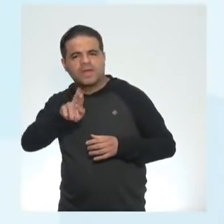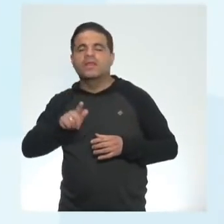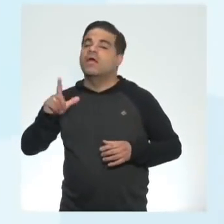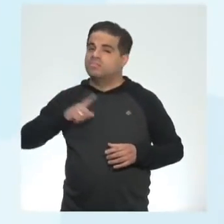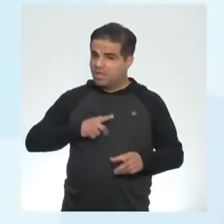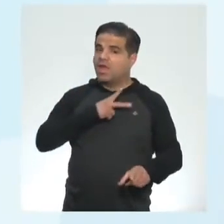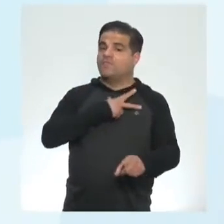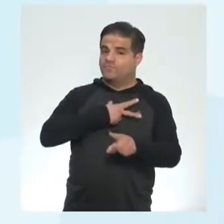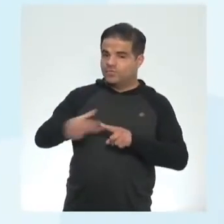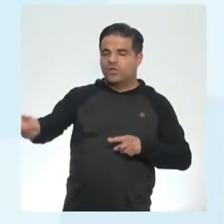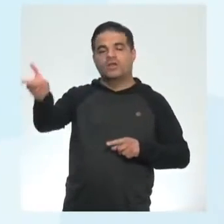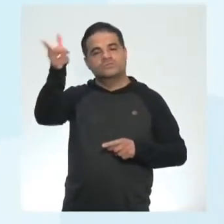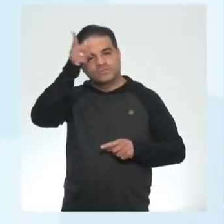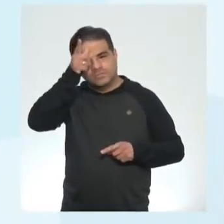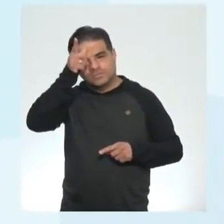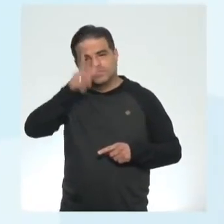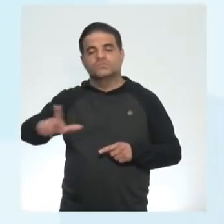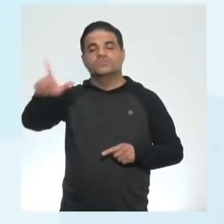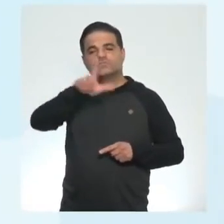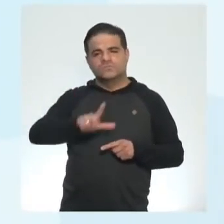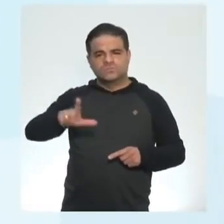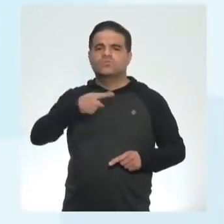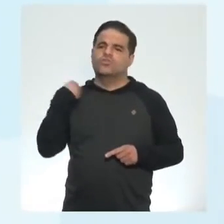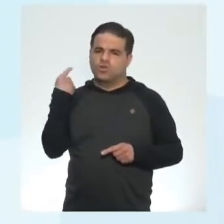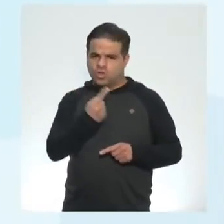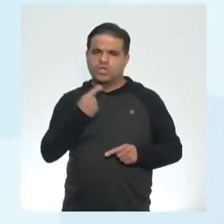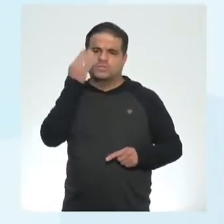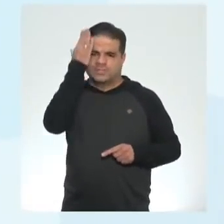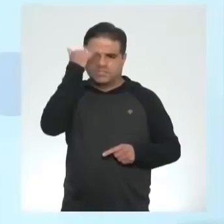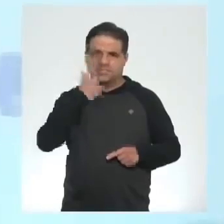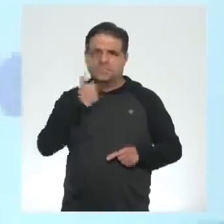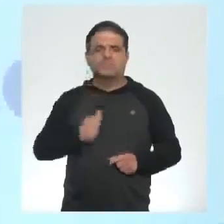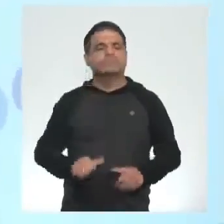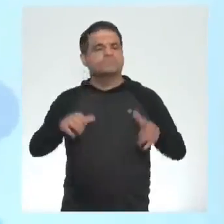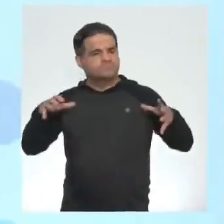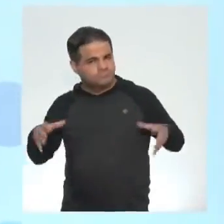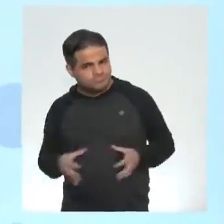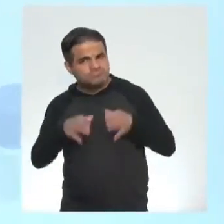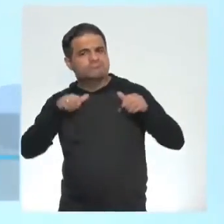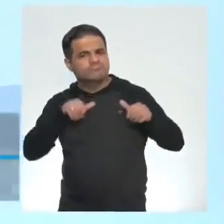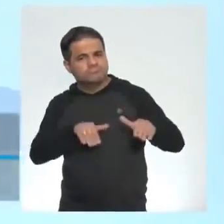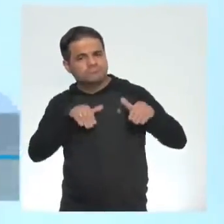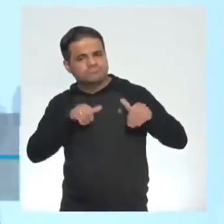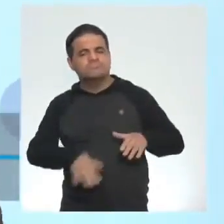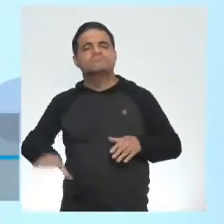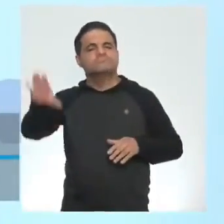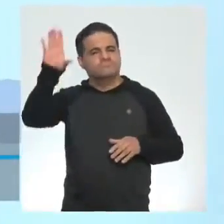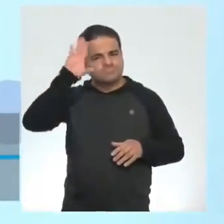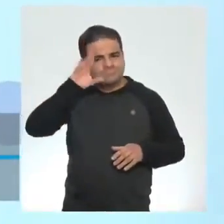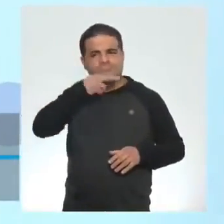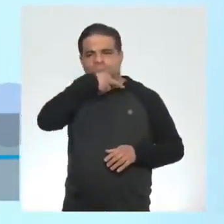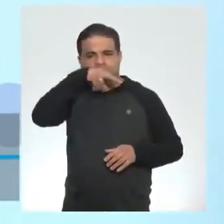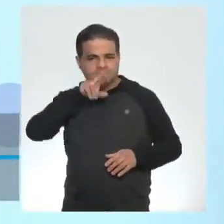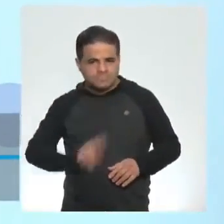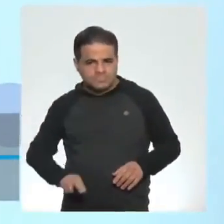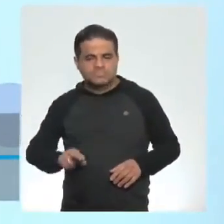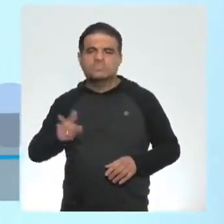dos alemães, e, claro, nós sabemos que o exército russo era um exército meio